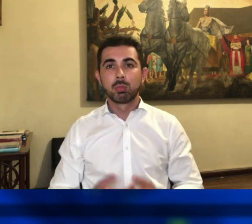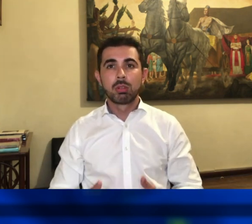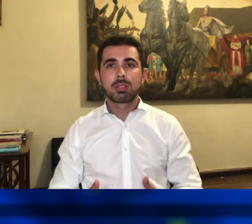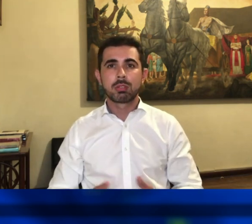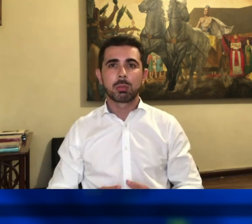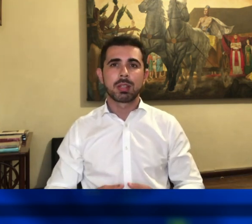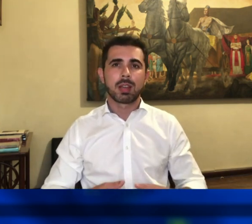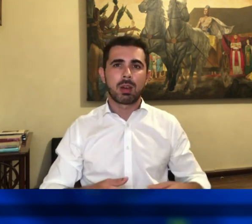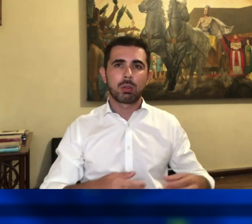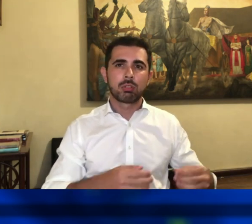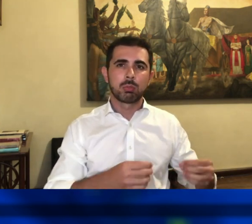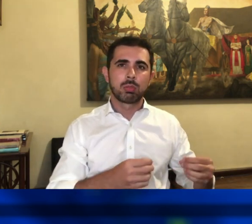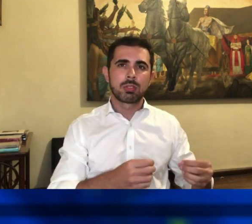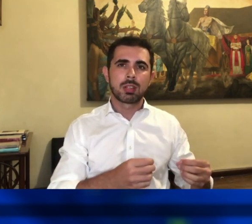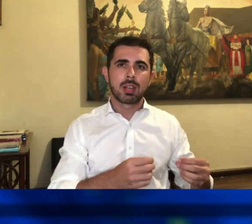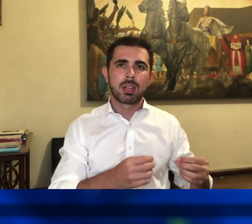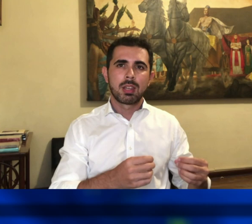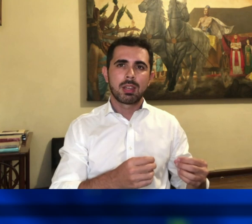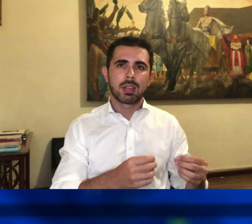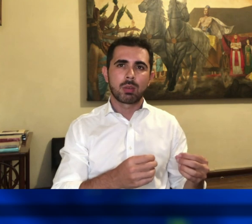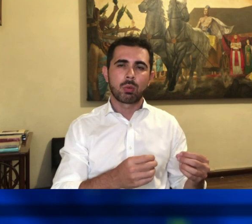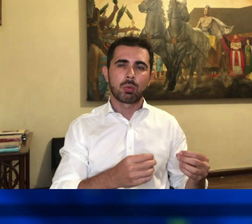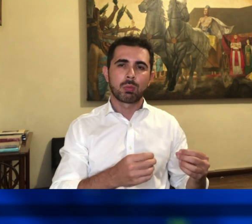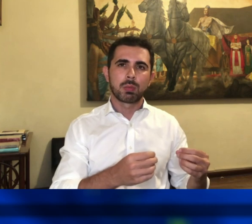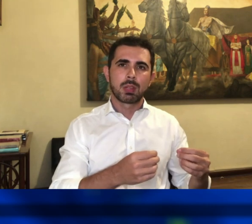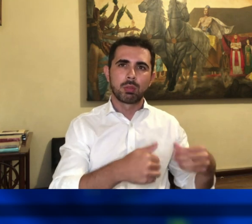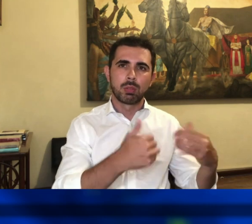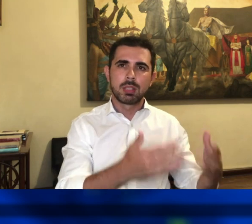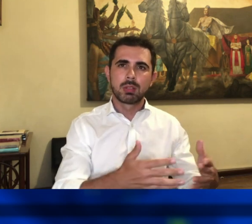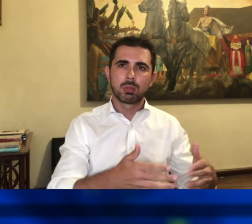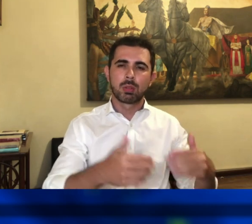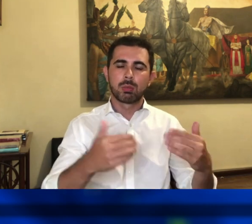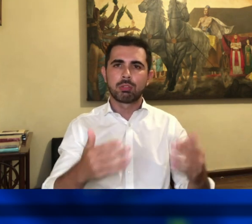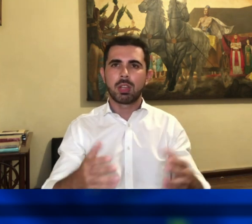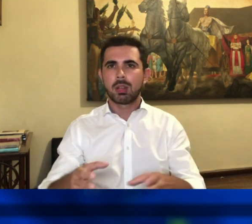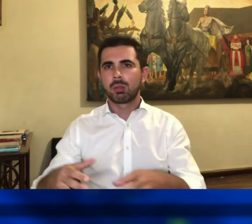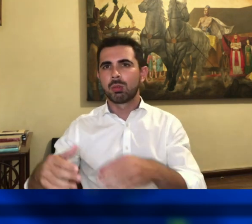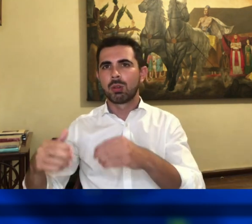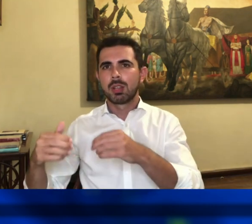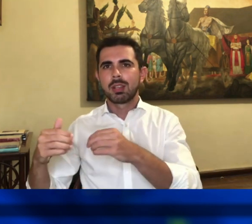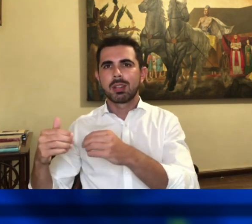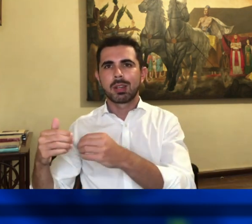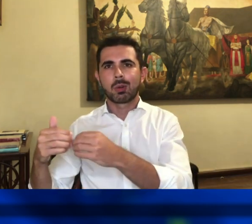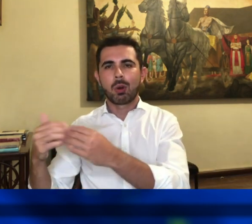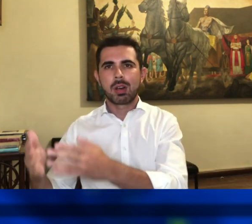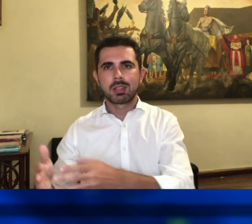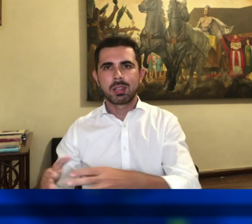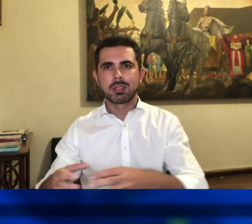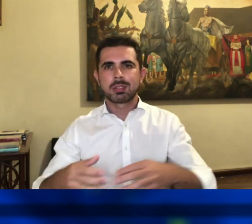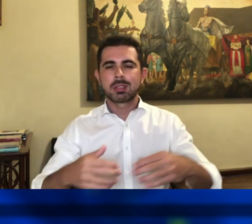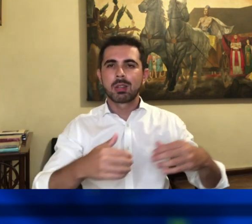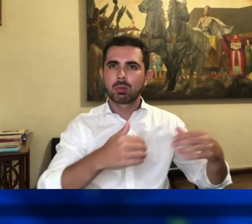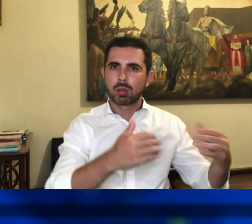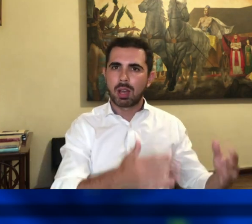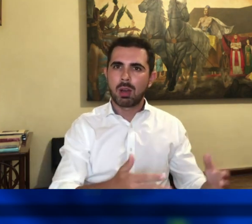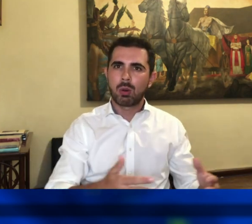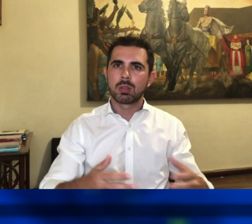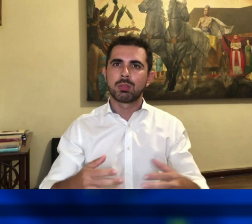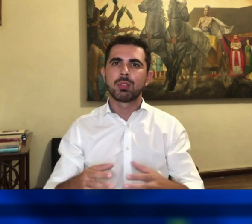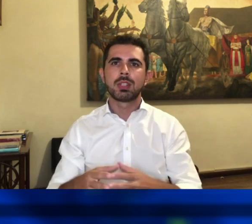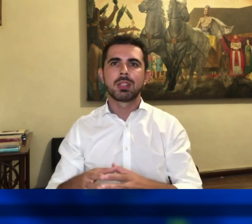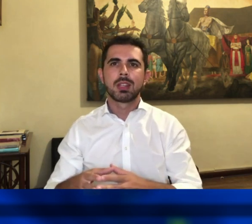de música instrumental, de música com violino, violoncelo, cordas, canto